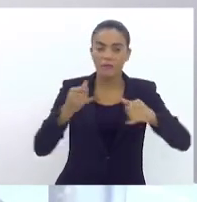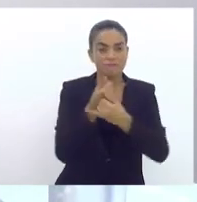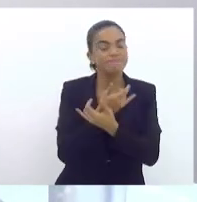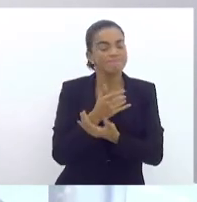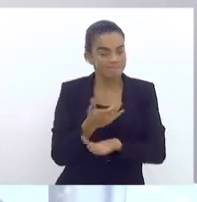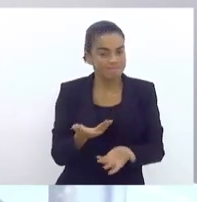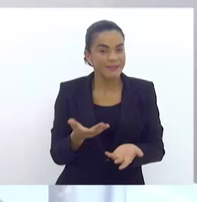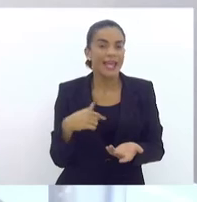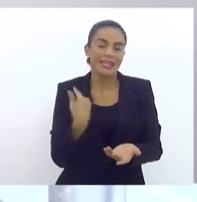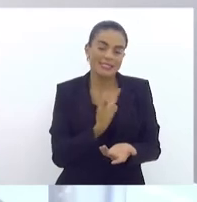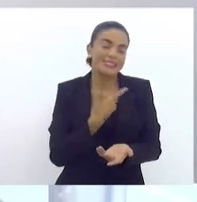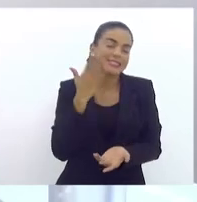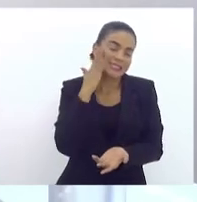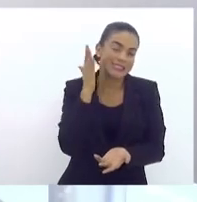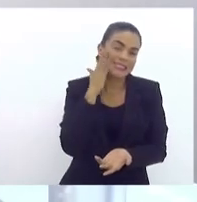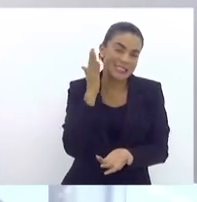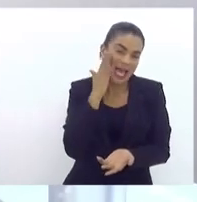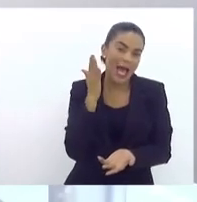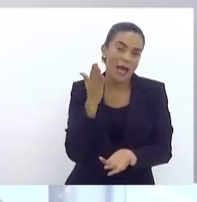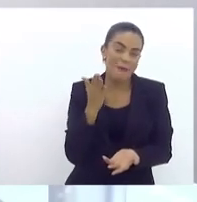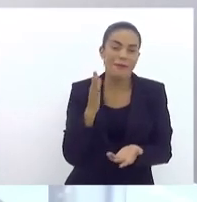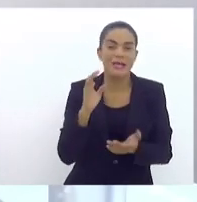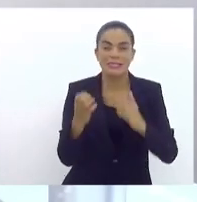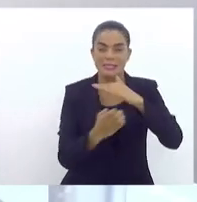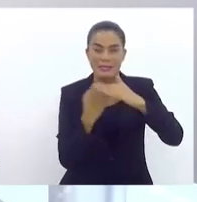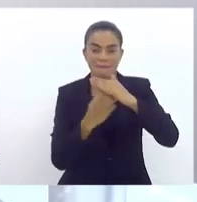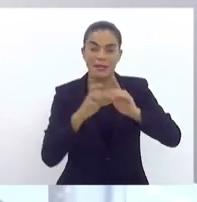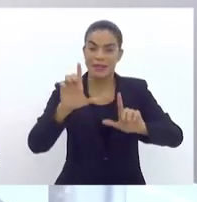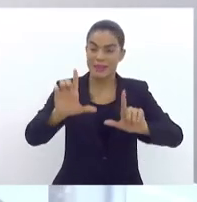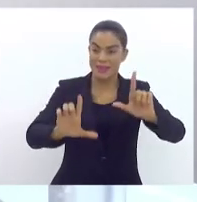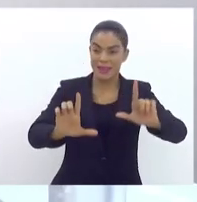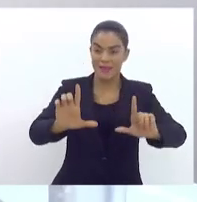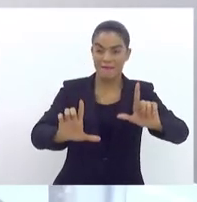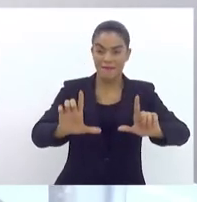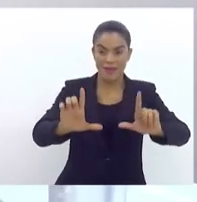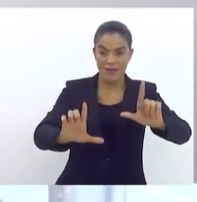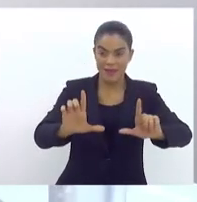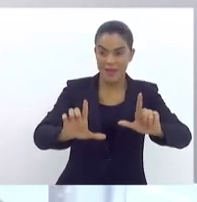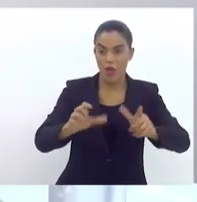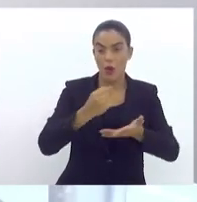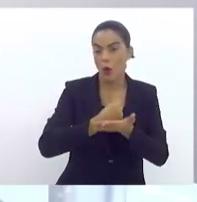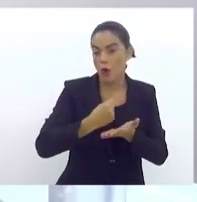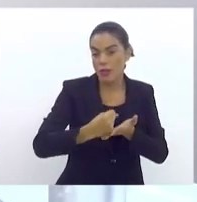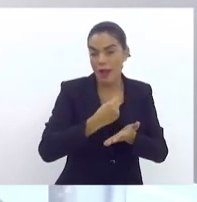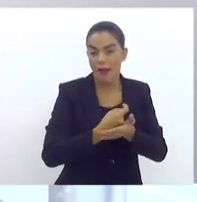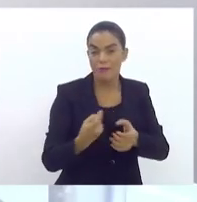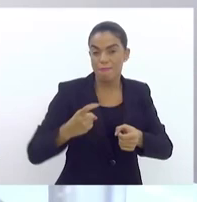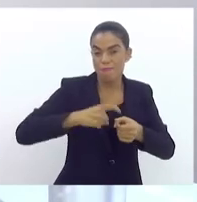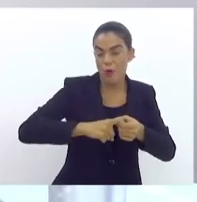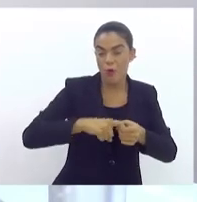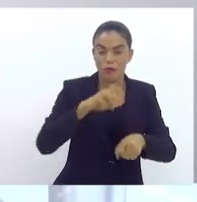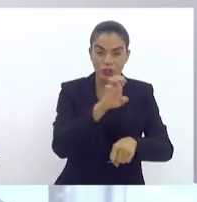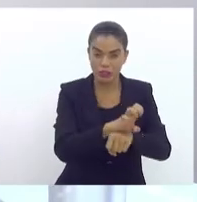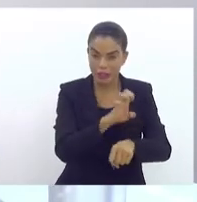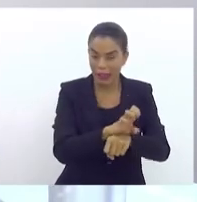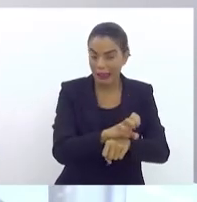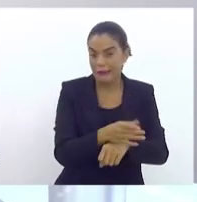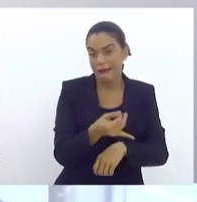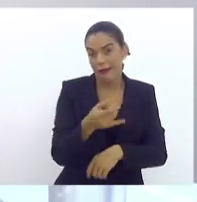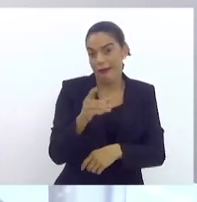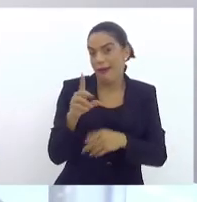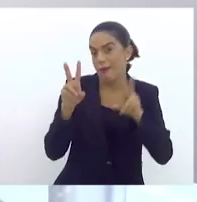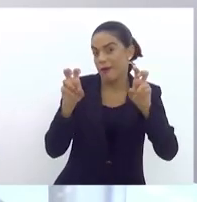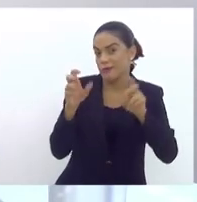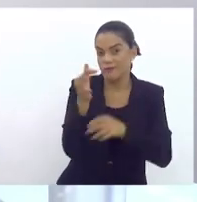imenso E aí a gente sabe que as concessões de TV é um tema né que é assunto Federal